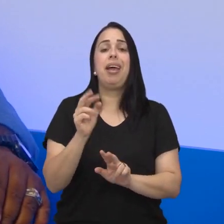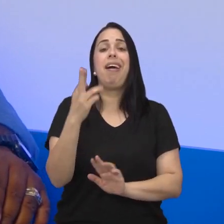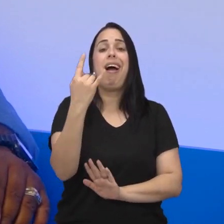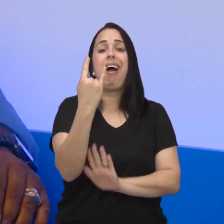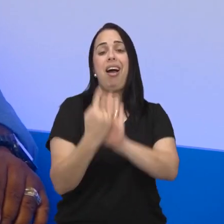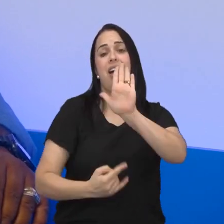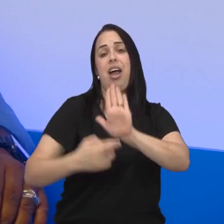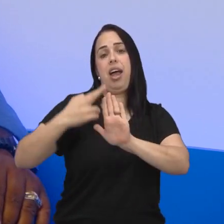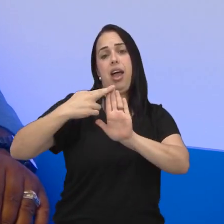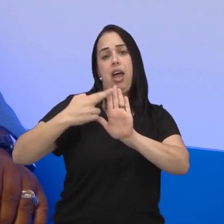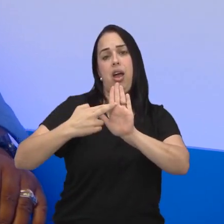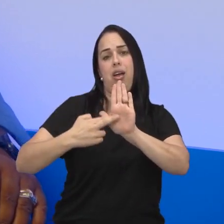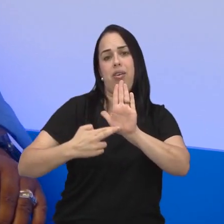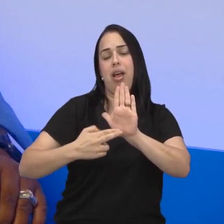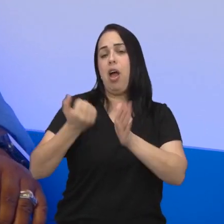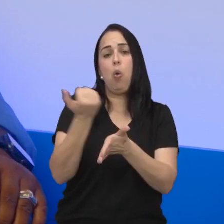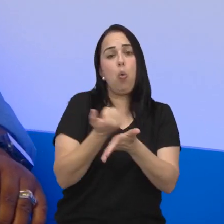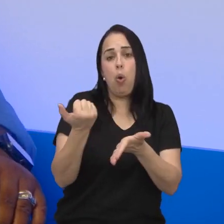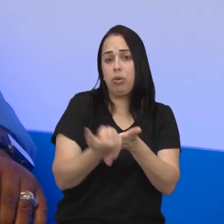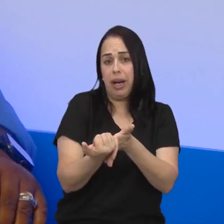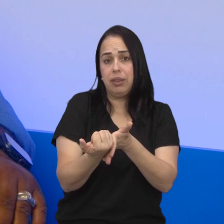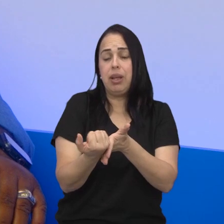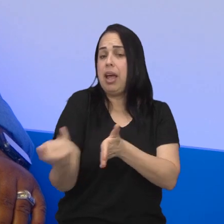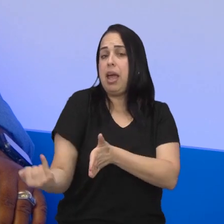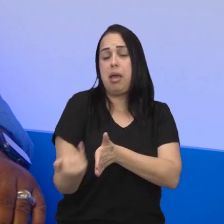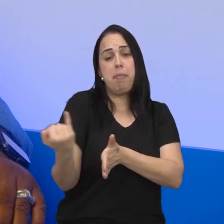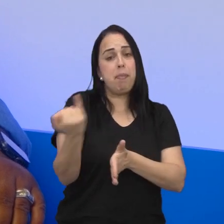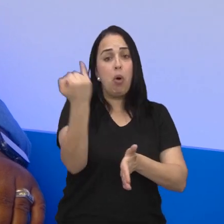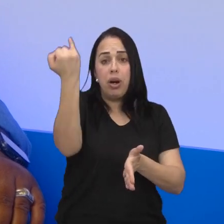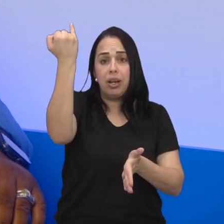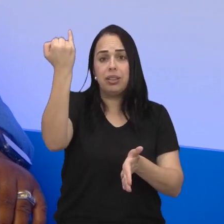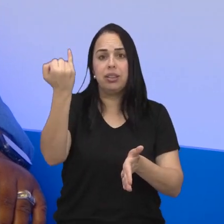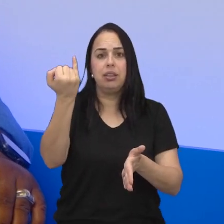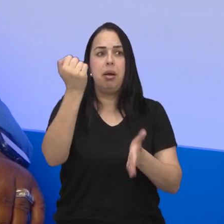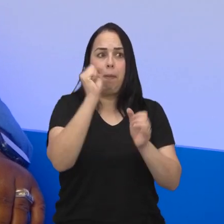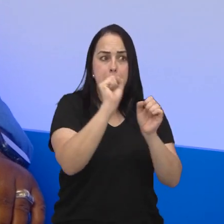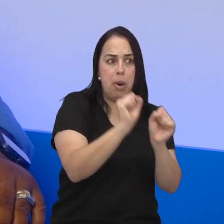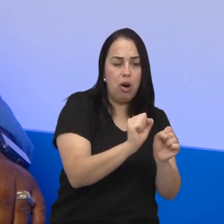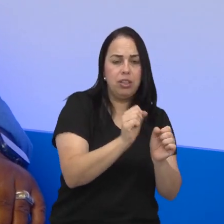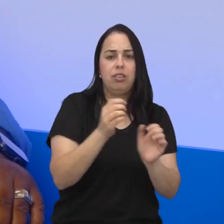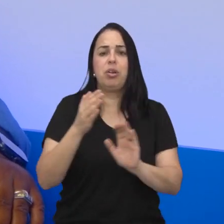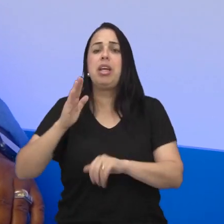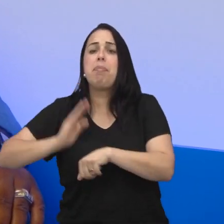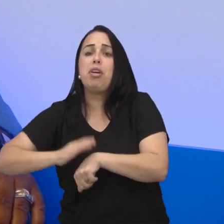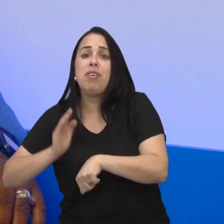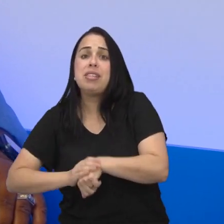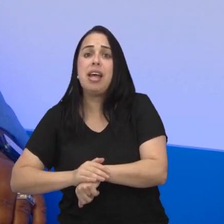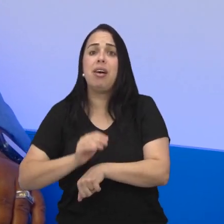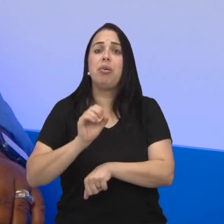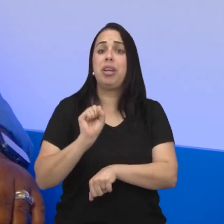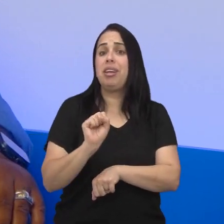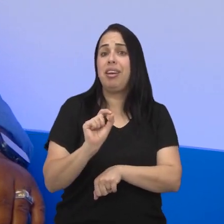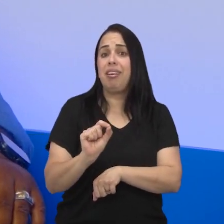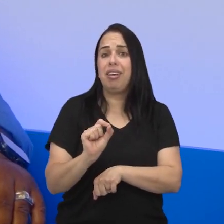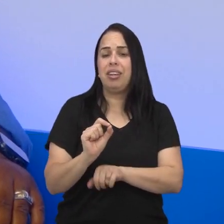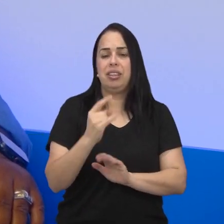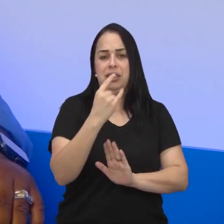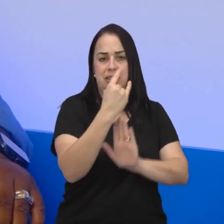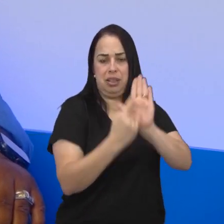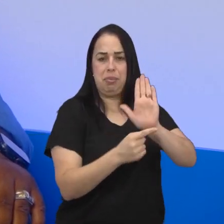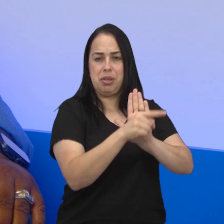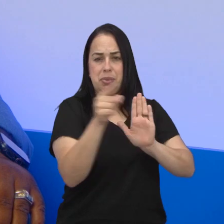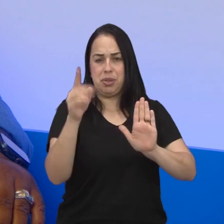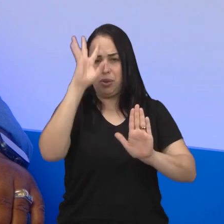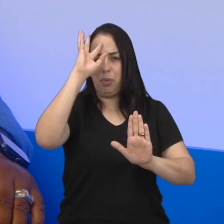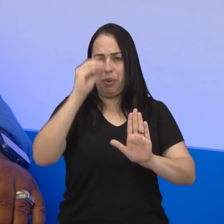que é a regulamentação, né? É um contrato. Como que vai ser feito esse processo? Vai poder isso, não vai poder aquilo? E uma Gold Share,